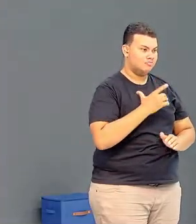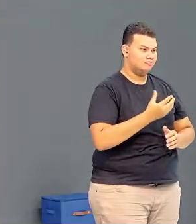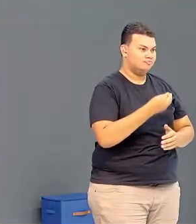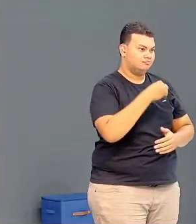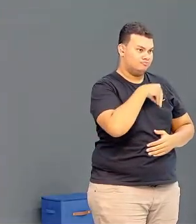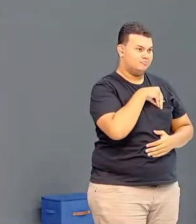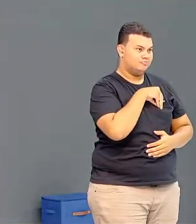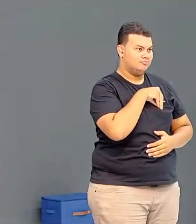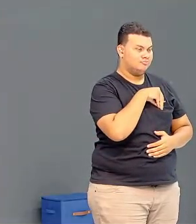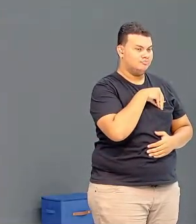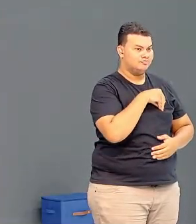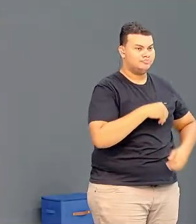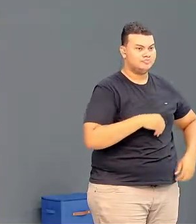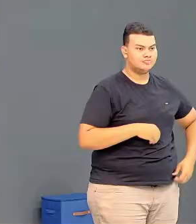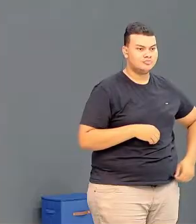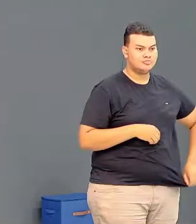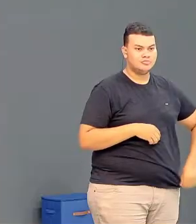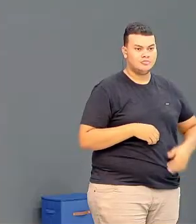atrás.